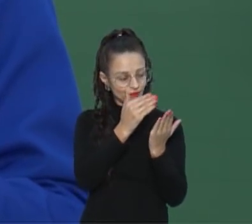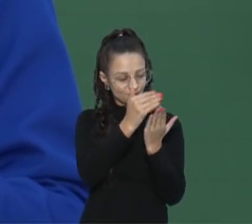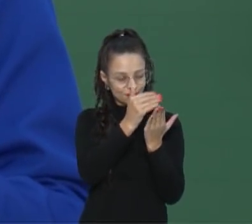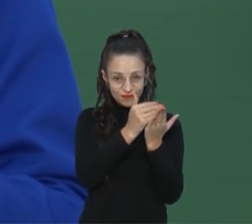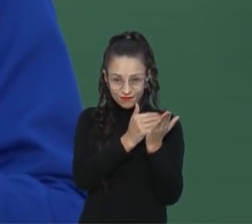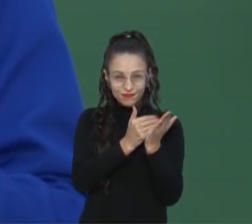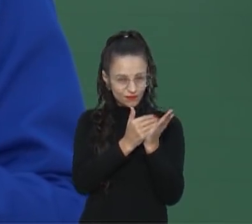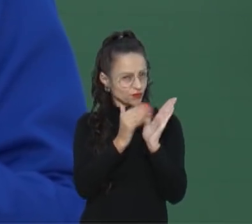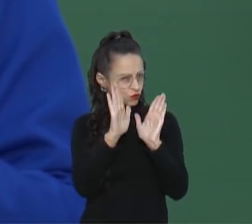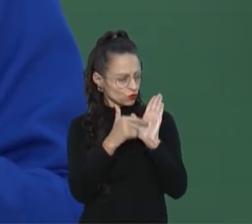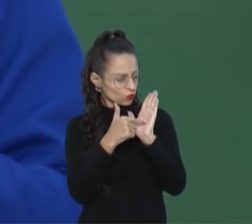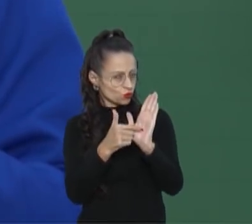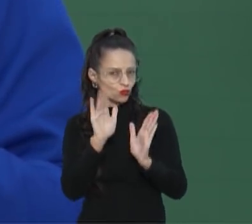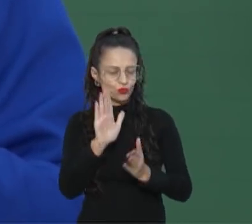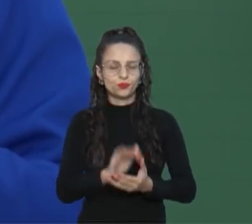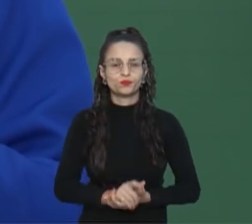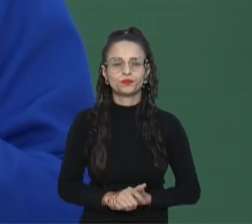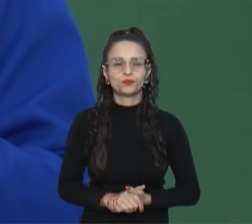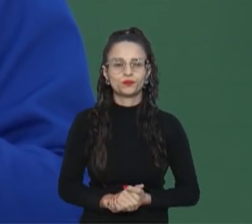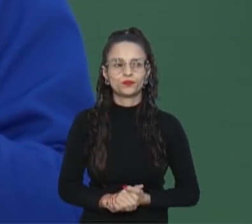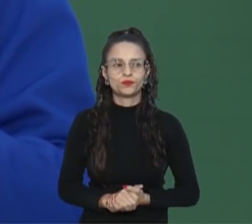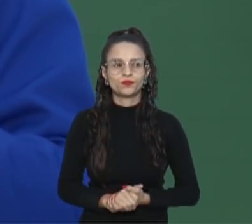vocês.